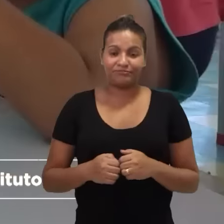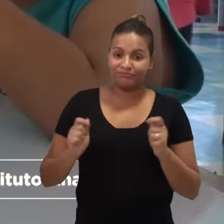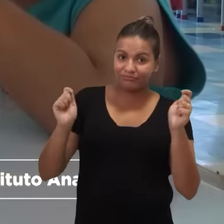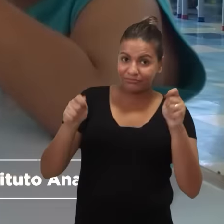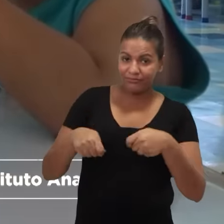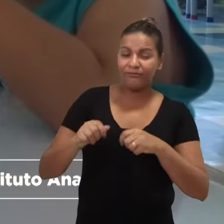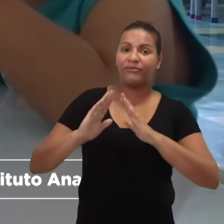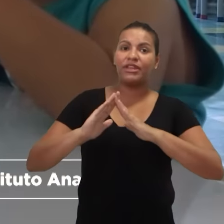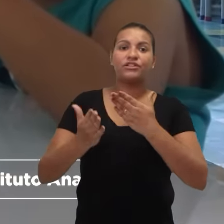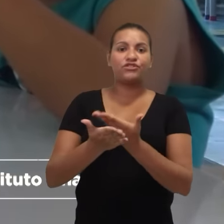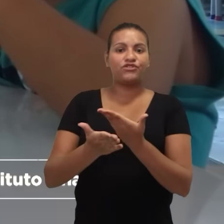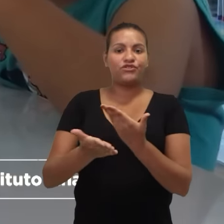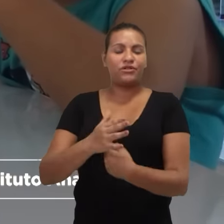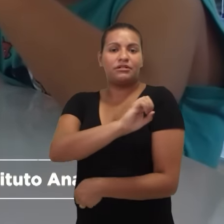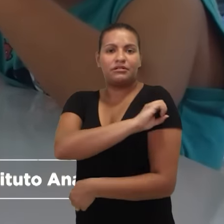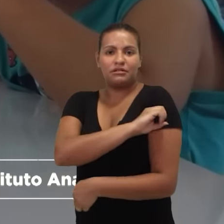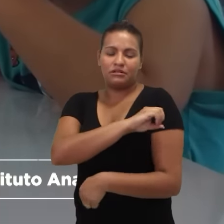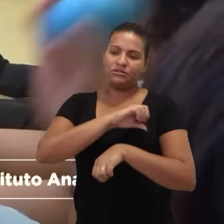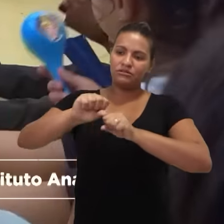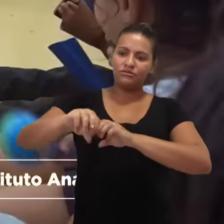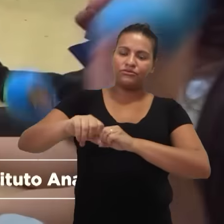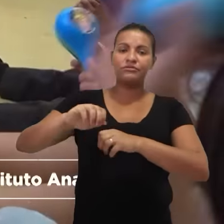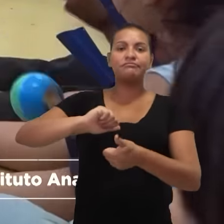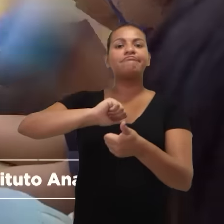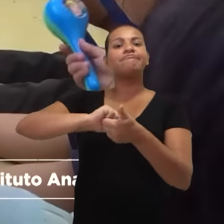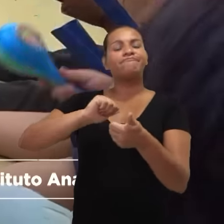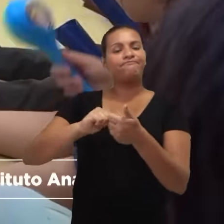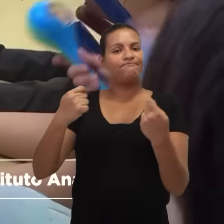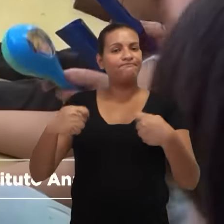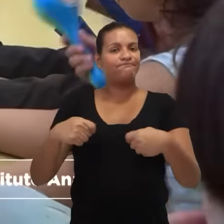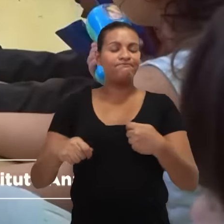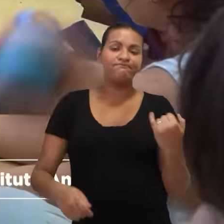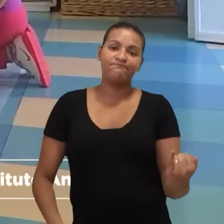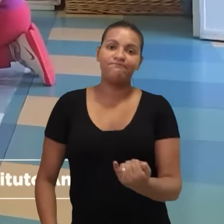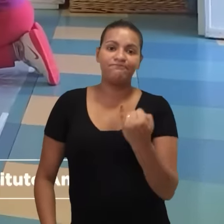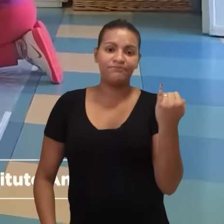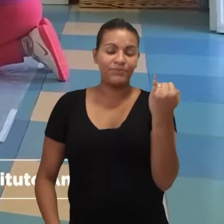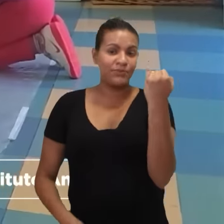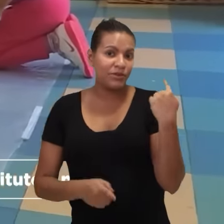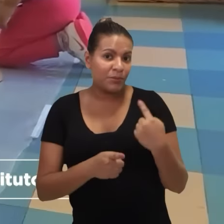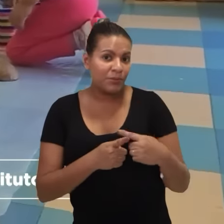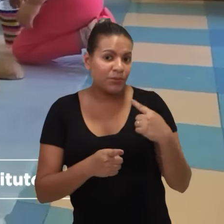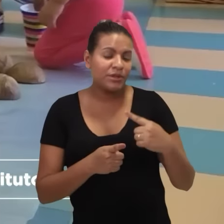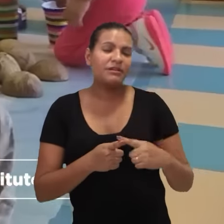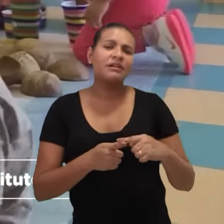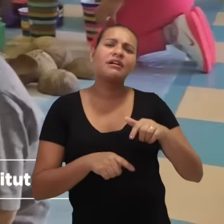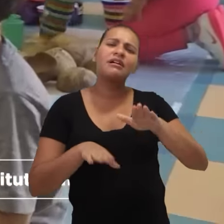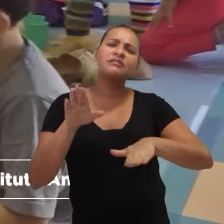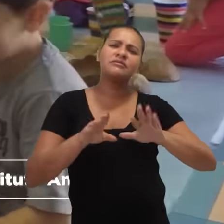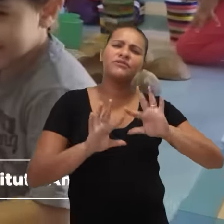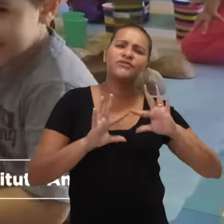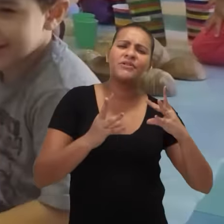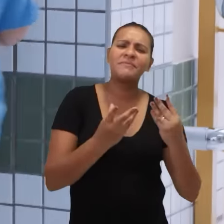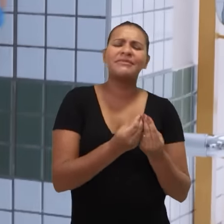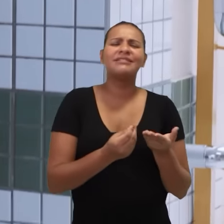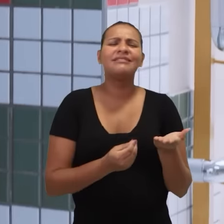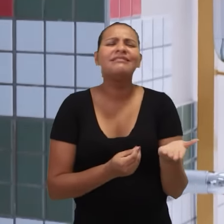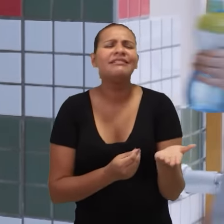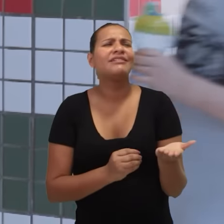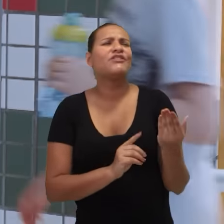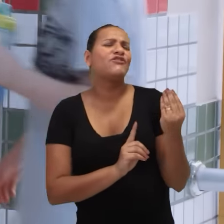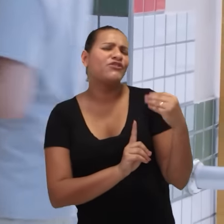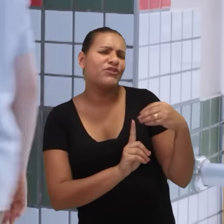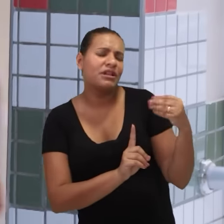políticas públicas mais importantes na primeira infância. E isso é ainda mais fundamental para as crianças de famílias vulneráveis.